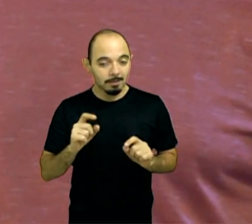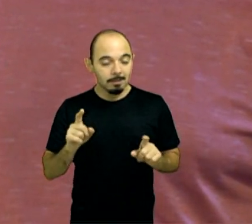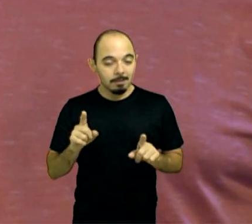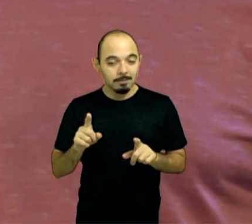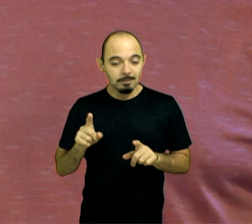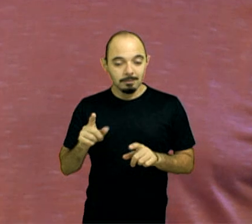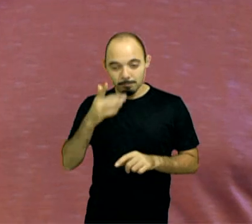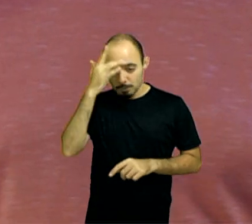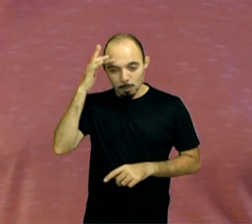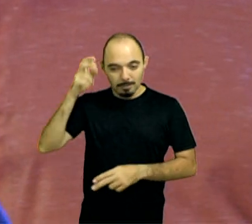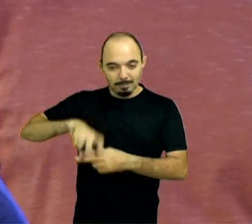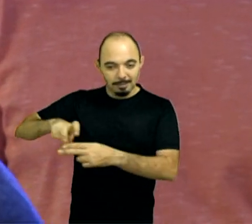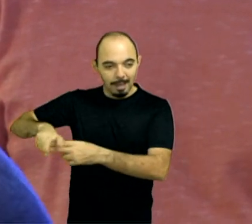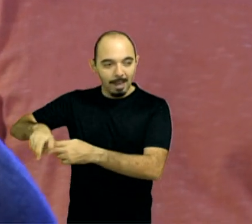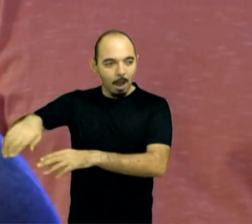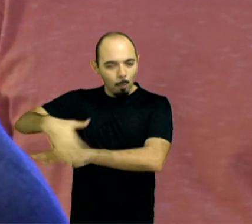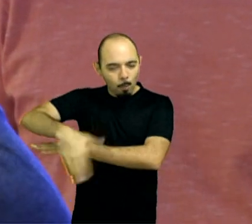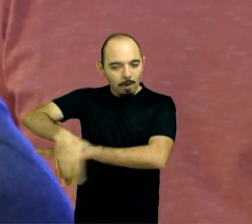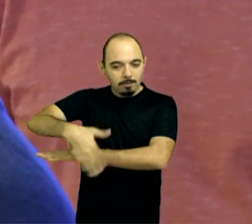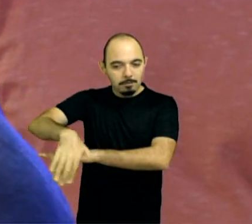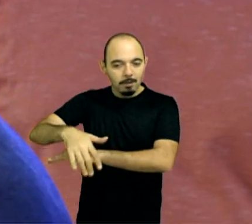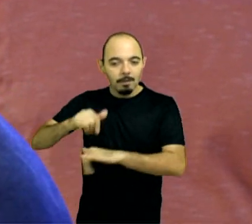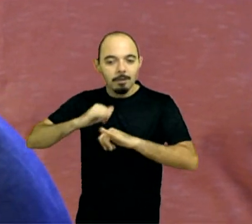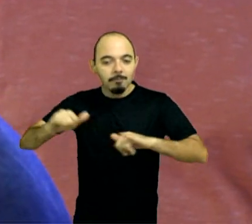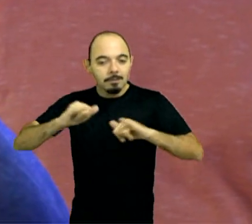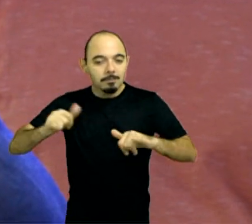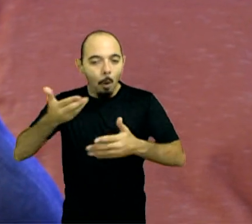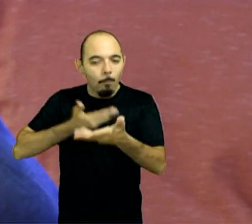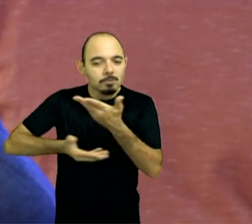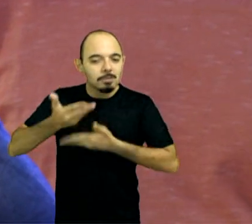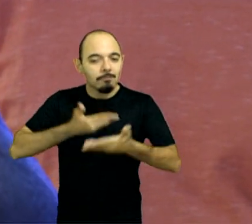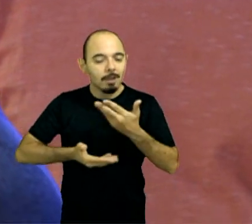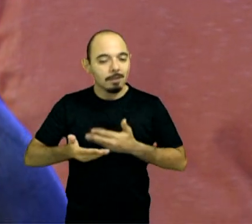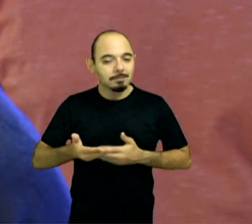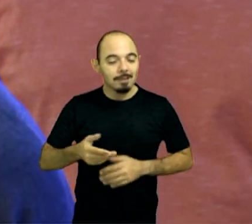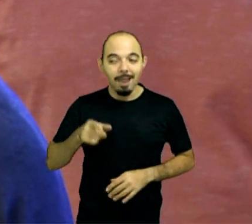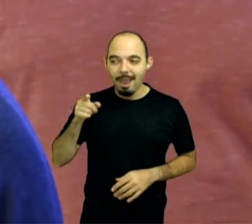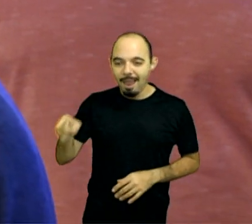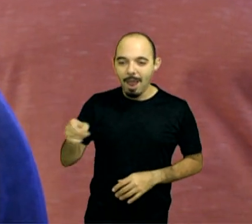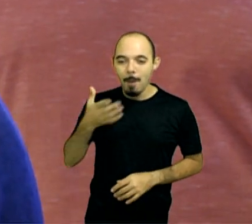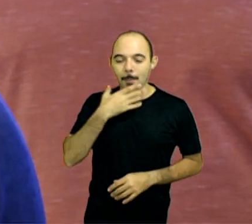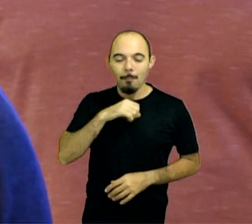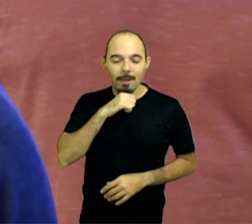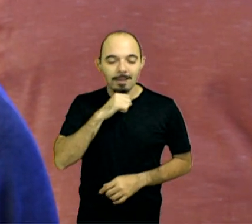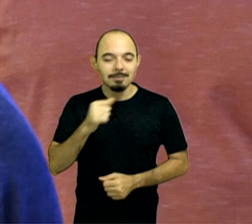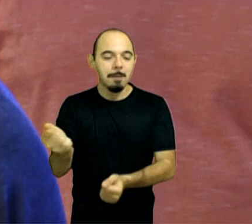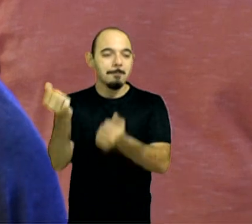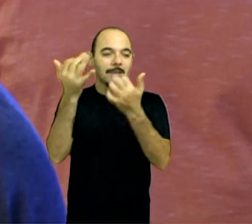trazendo bênçãos sobre as nossas vidas.